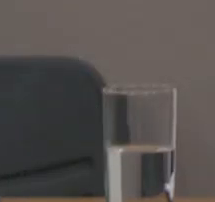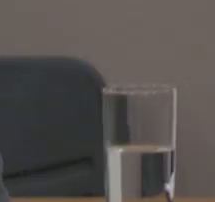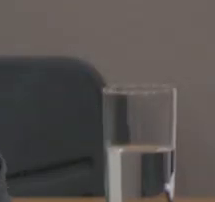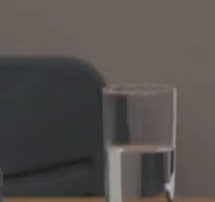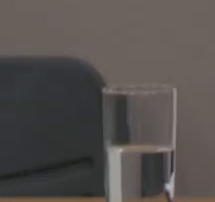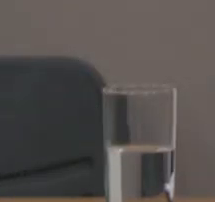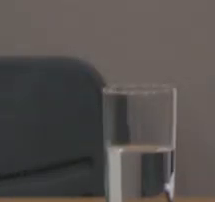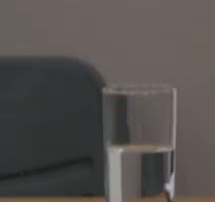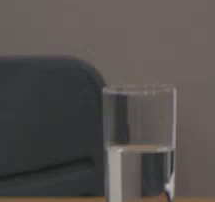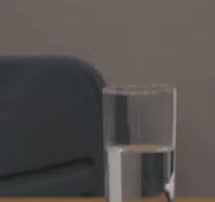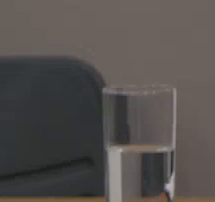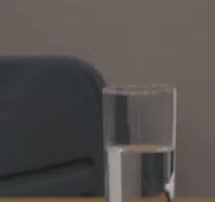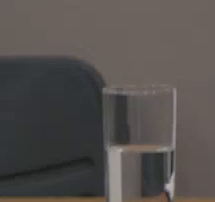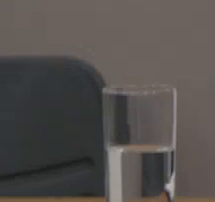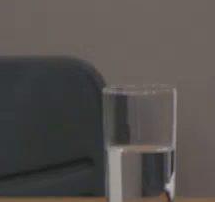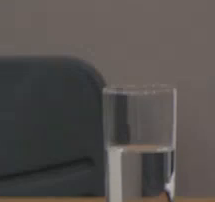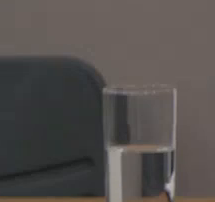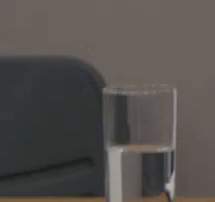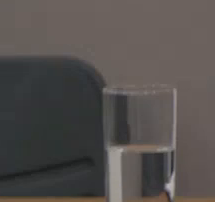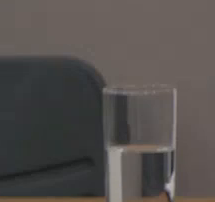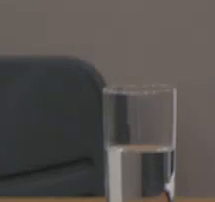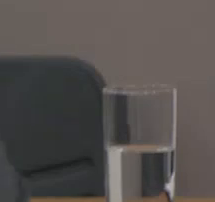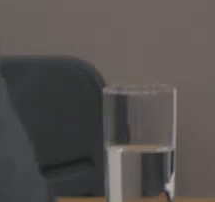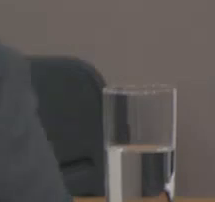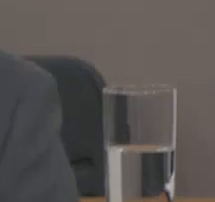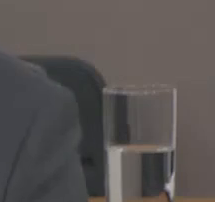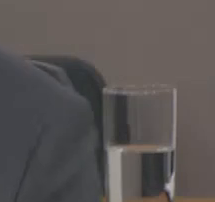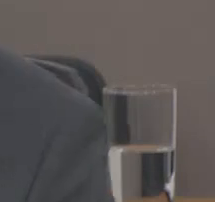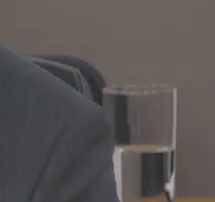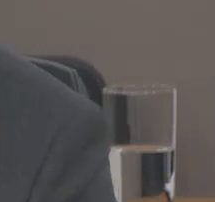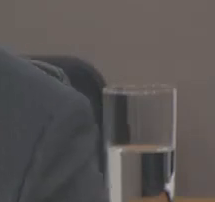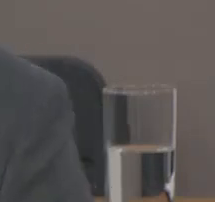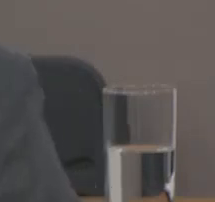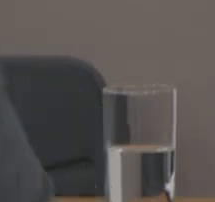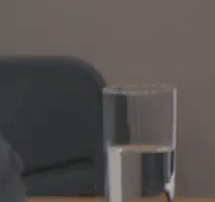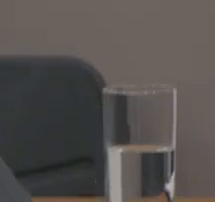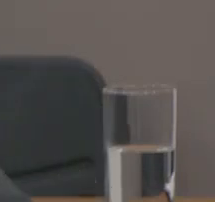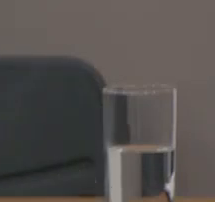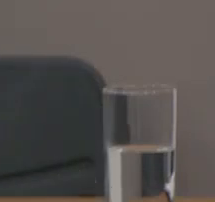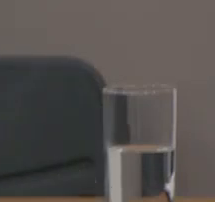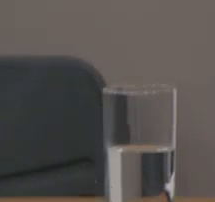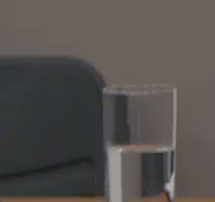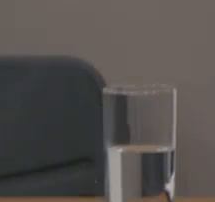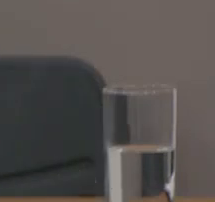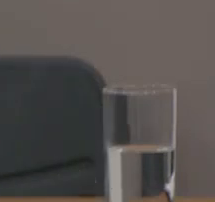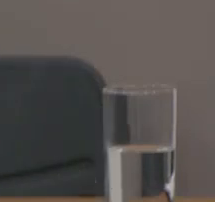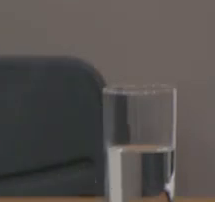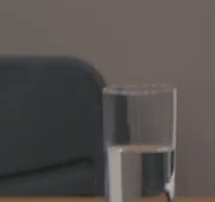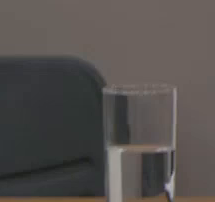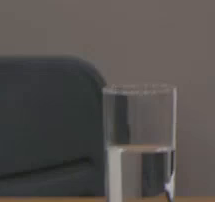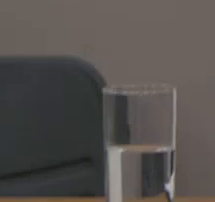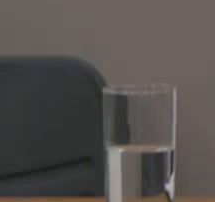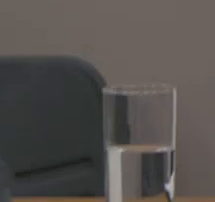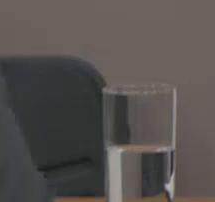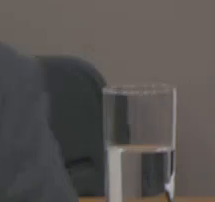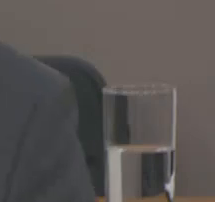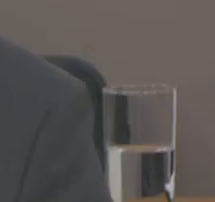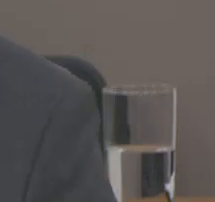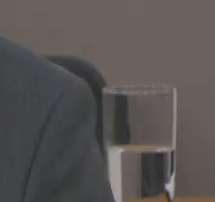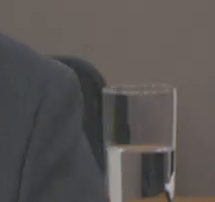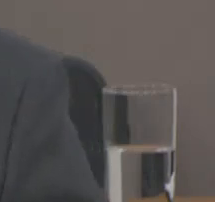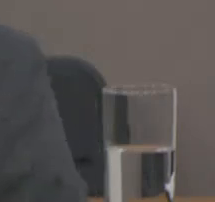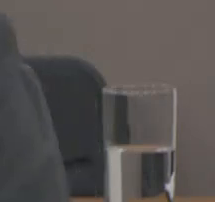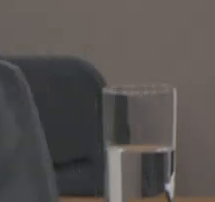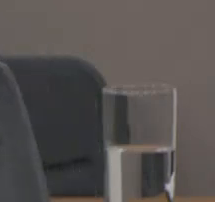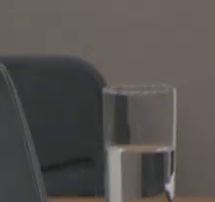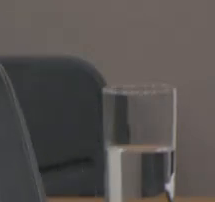ponderação no sentido de os meus colegas vão até rir de mim que agora eu quero fazer uma defesa da cofin E por que que eles vão